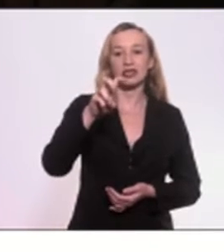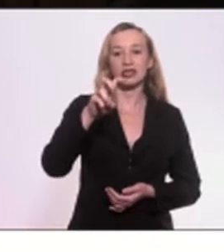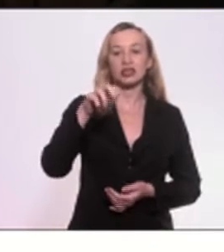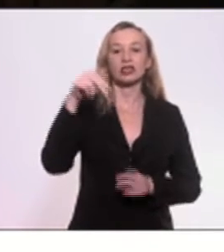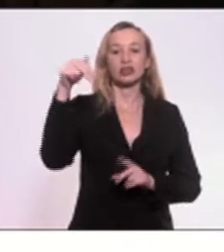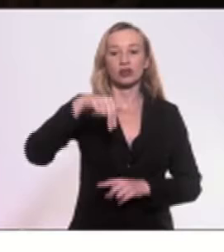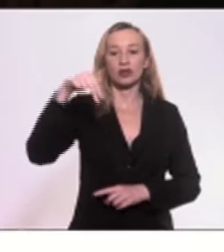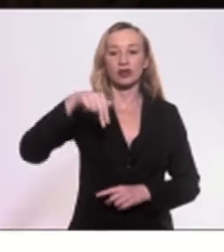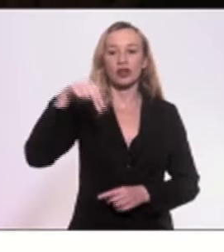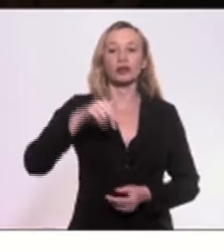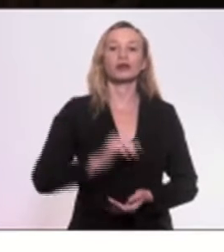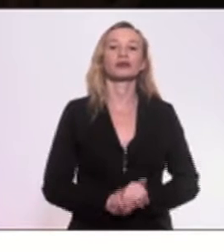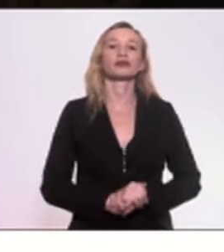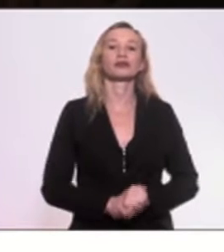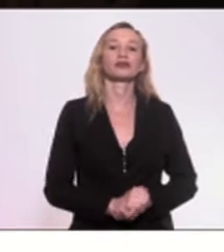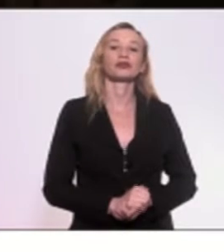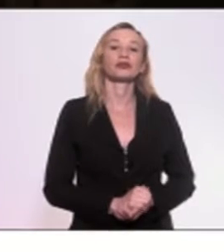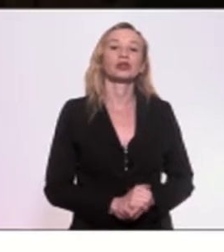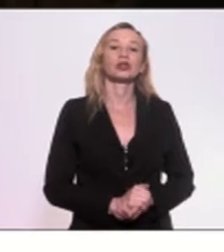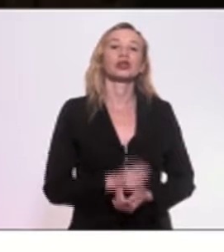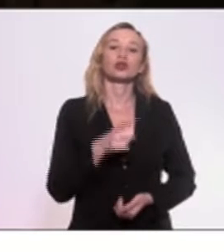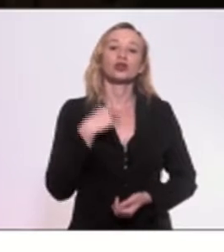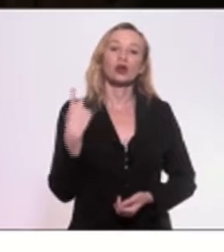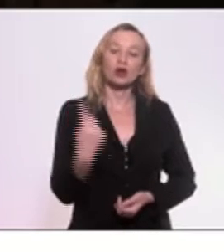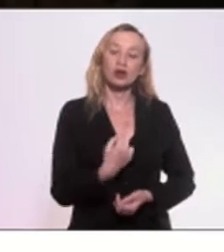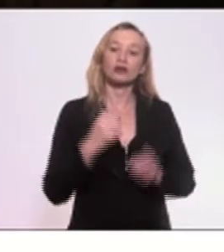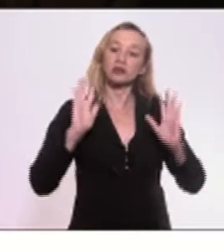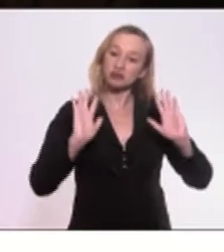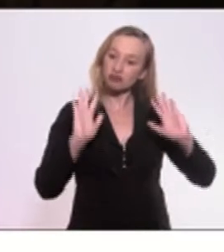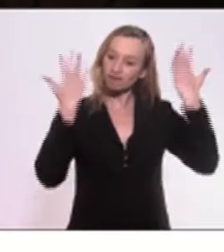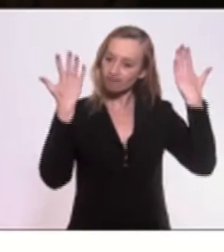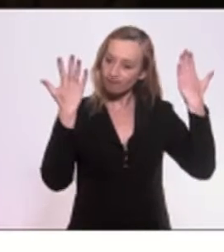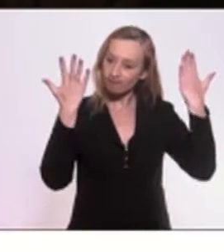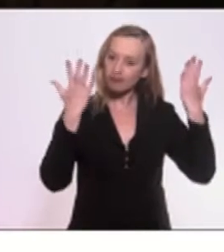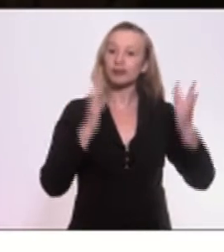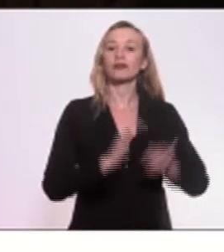novembro, nós vamos comemorar